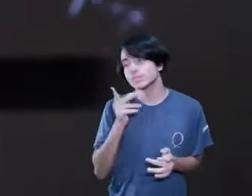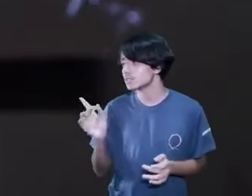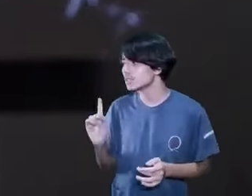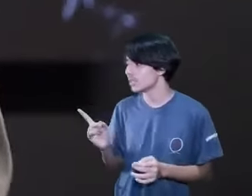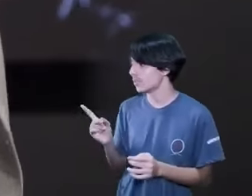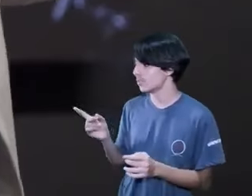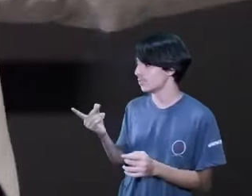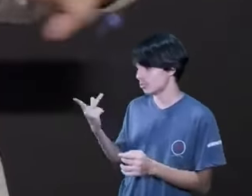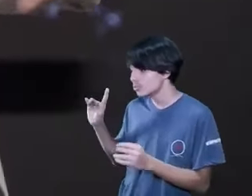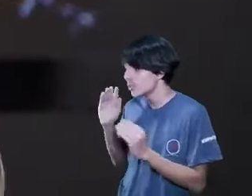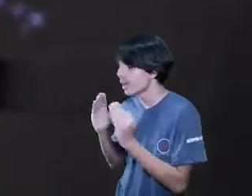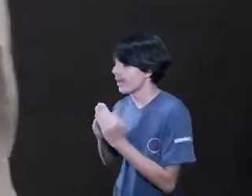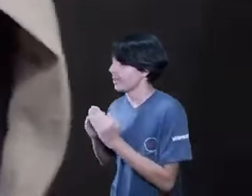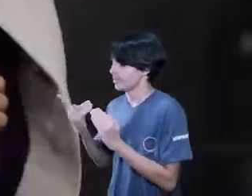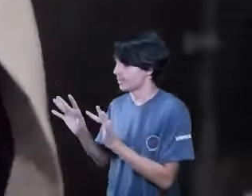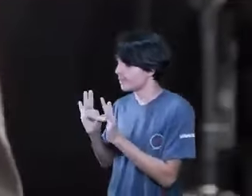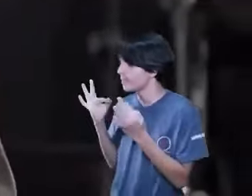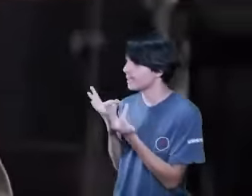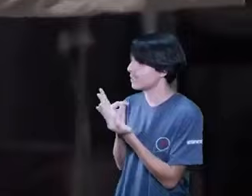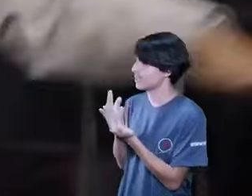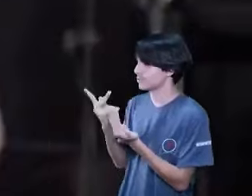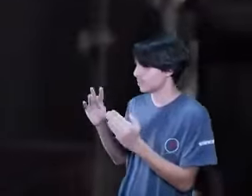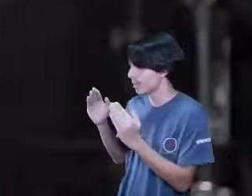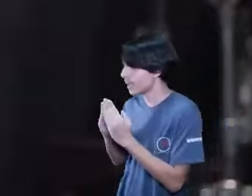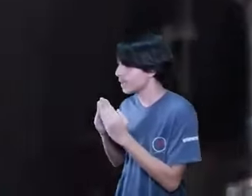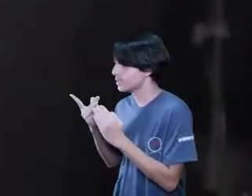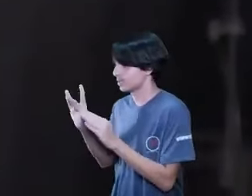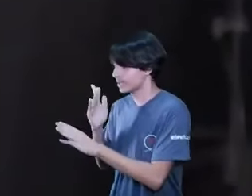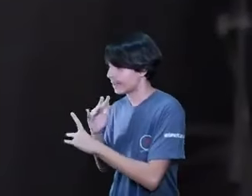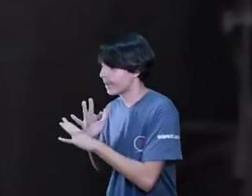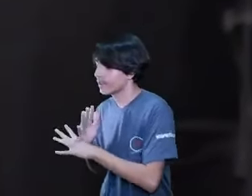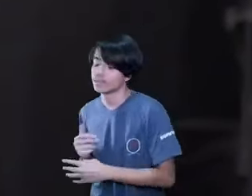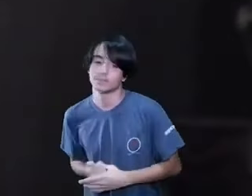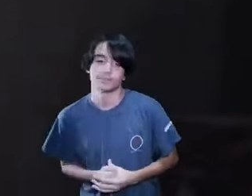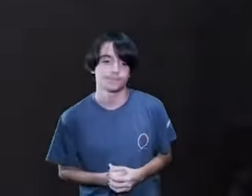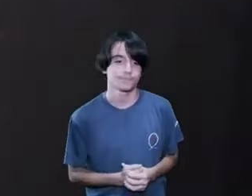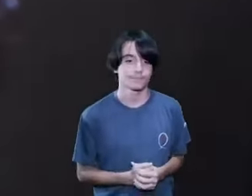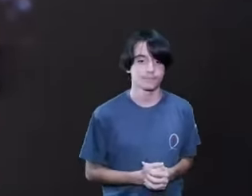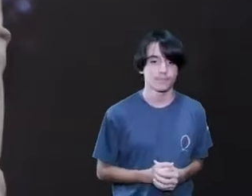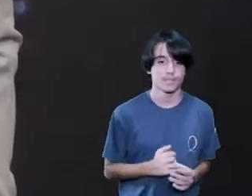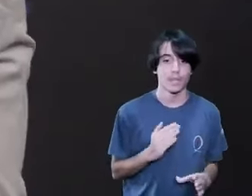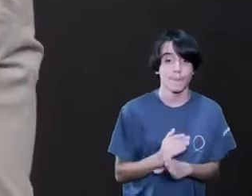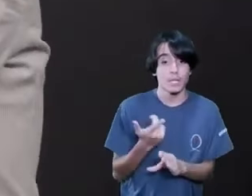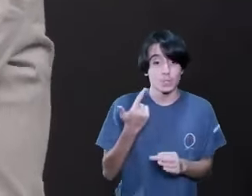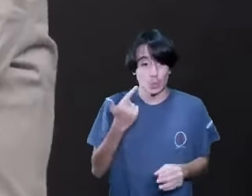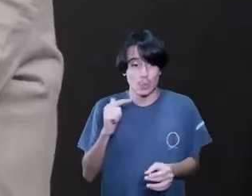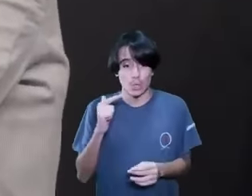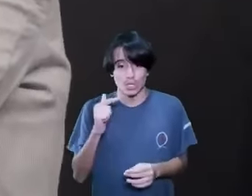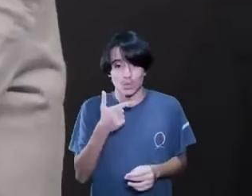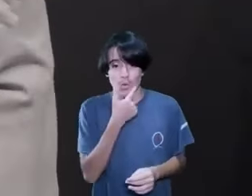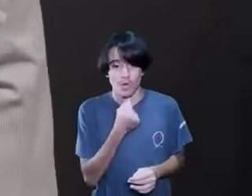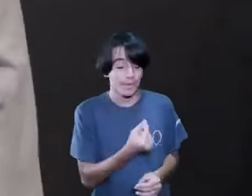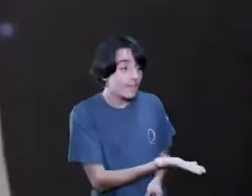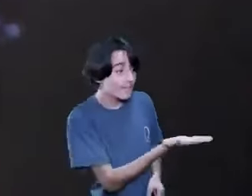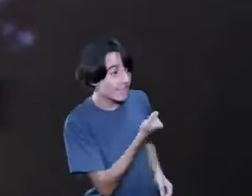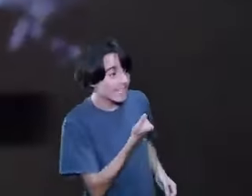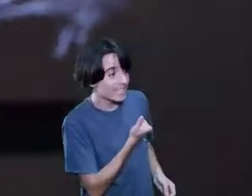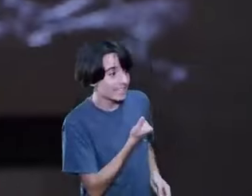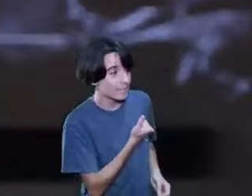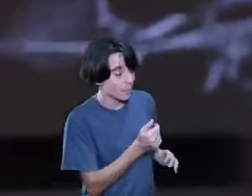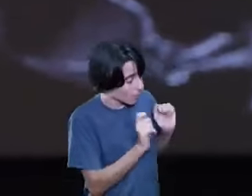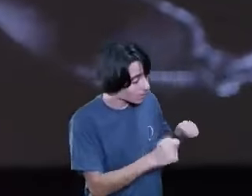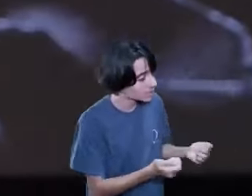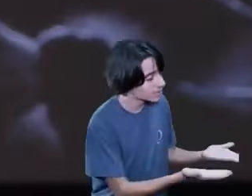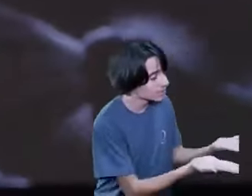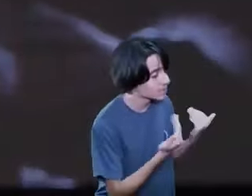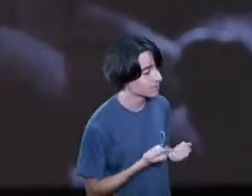obra é com a tua família, a tua obra é aí na tua cidade. E para esse Jesus está dizendo: vem, tem uma cadeira aqui para